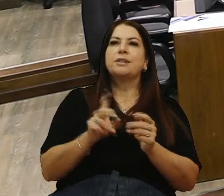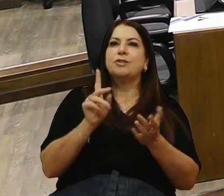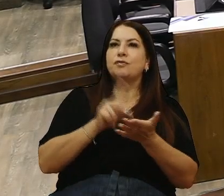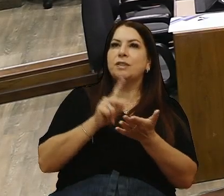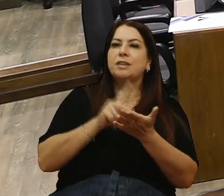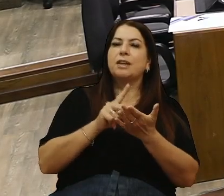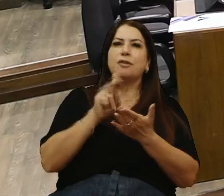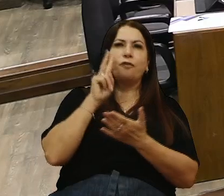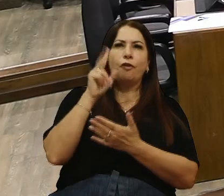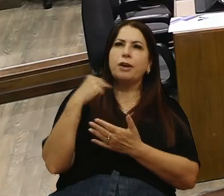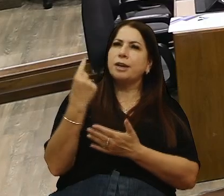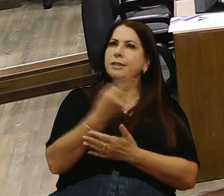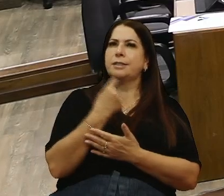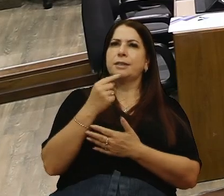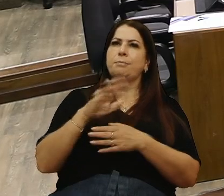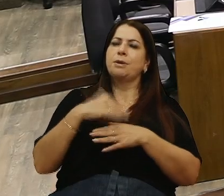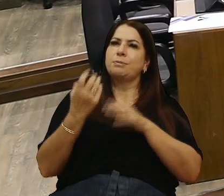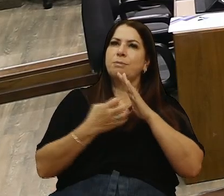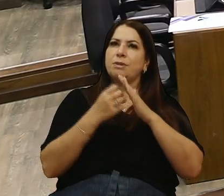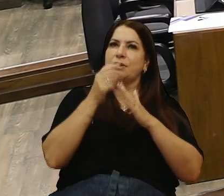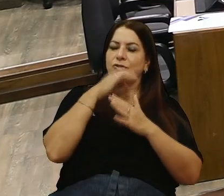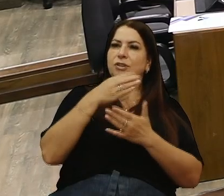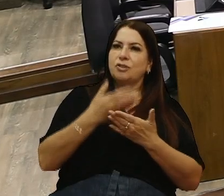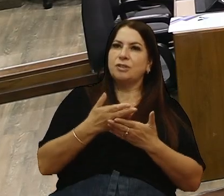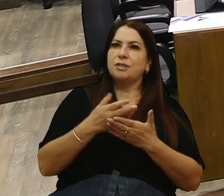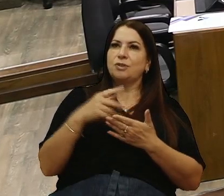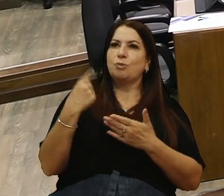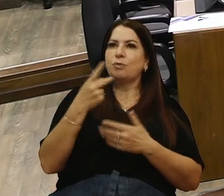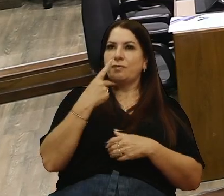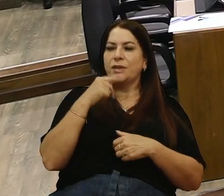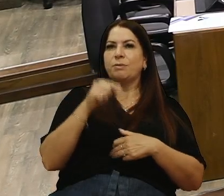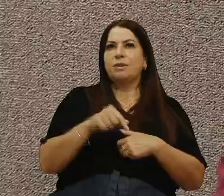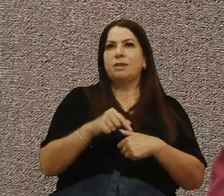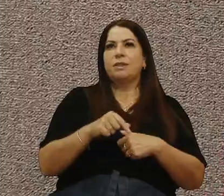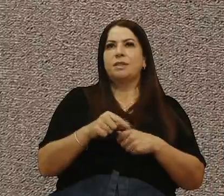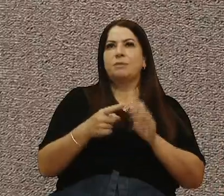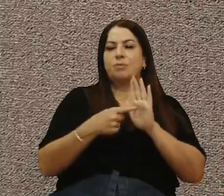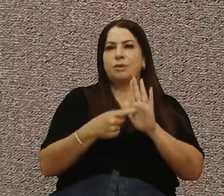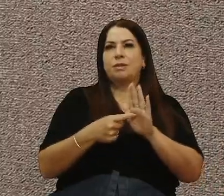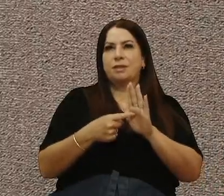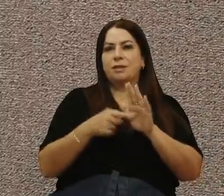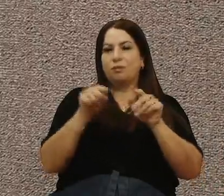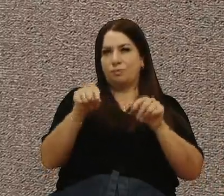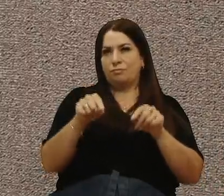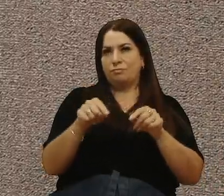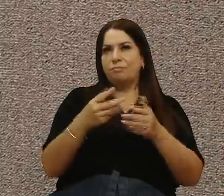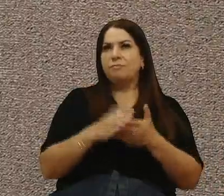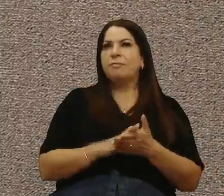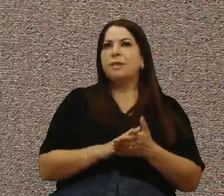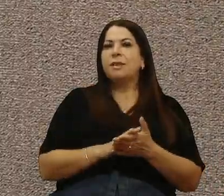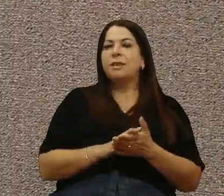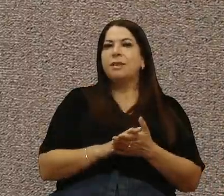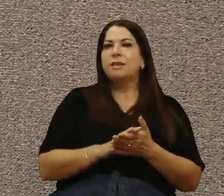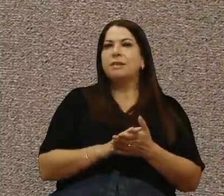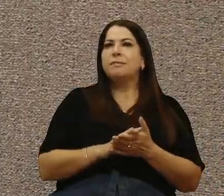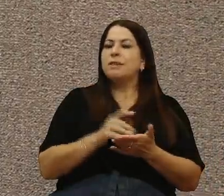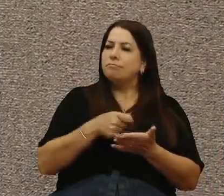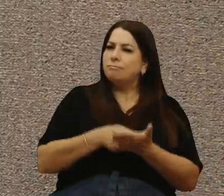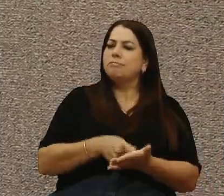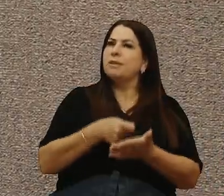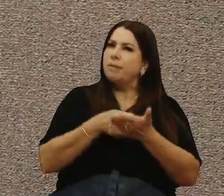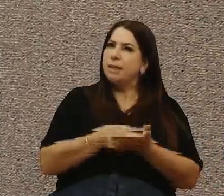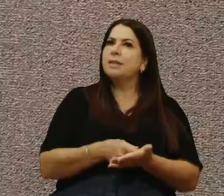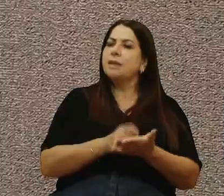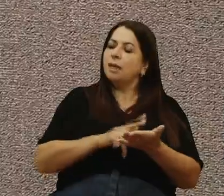efetivamente fortalecer mais uma empresa caxiense que, como a gente disse aqui nessa exposição de motivos, vem sendo